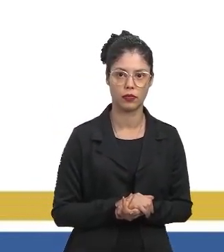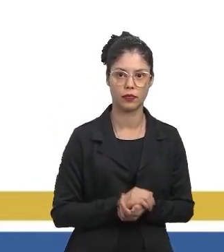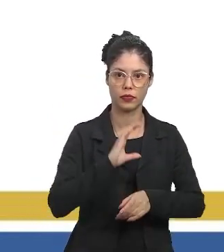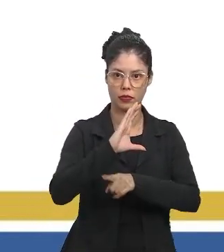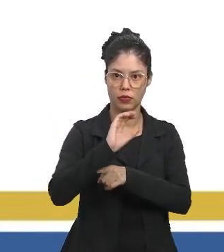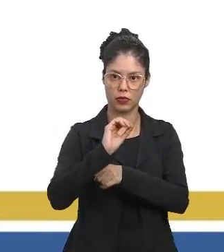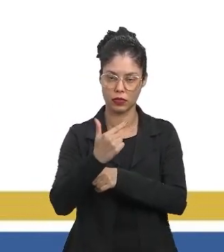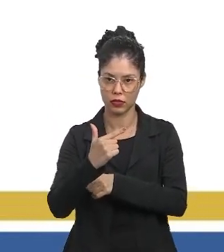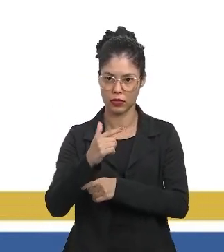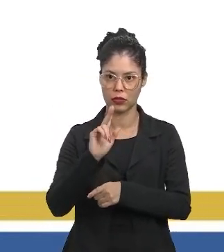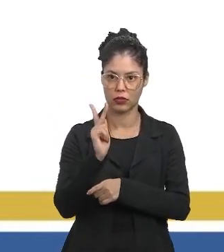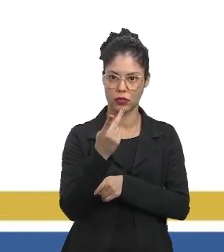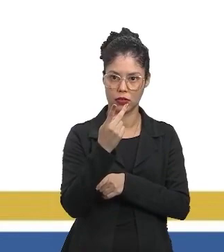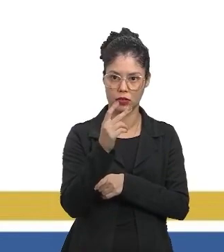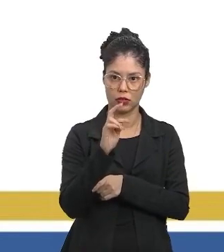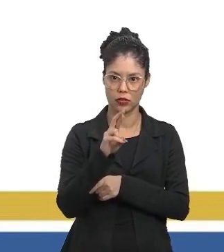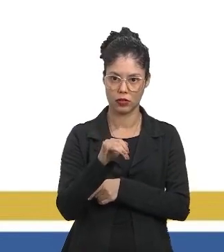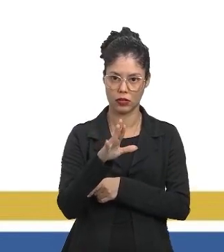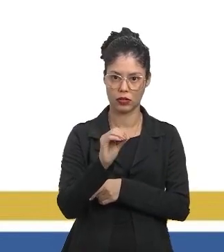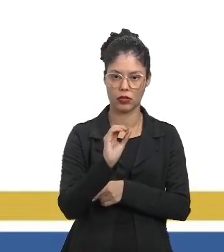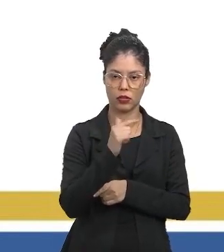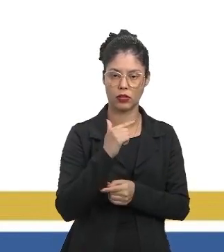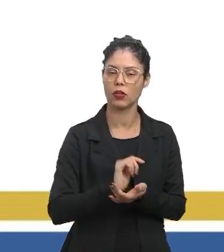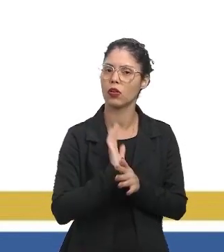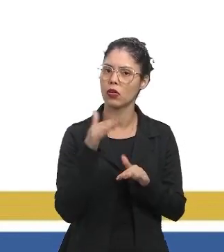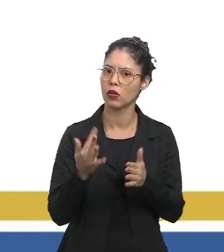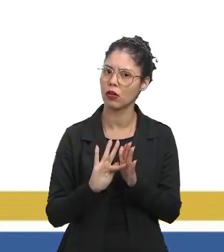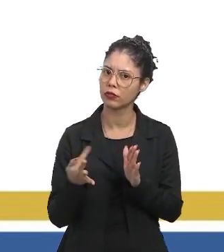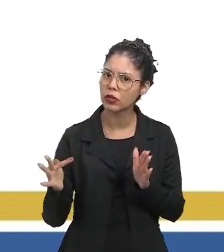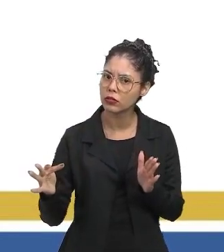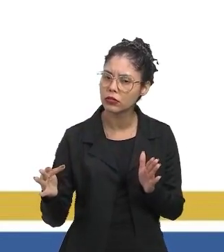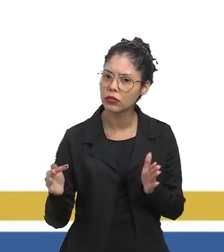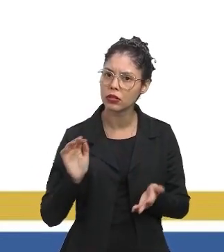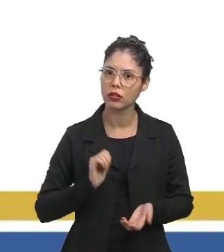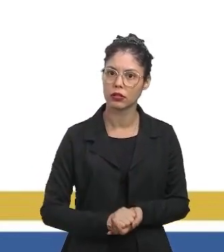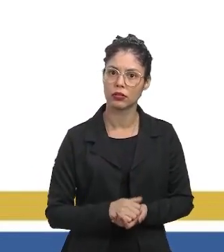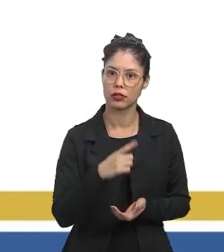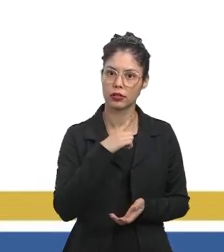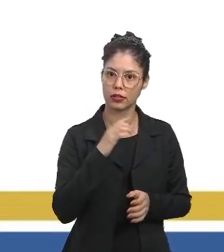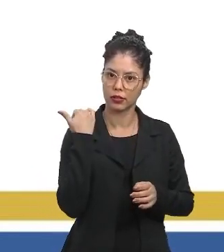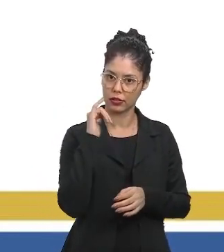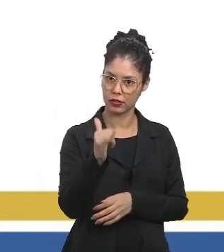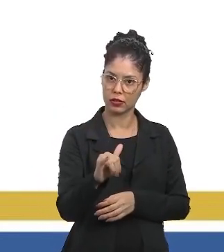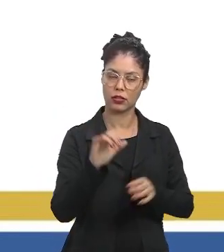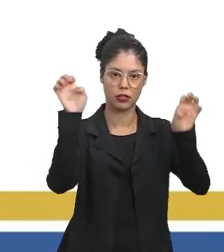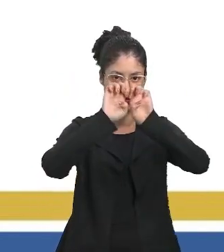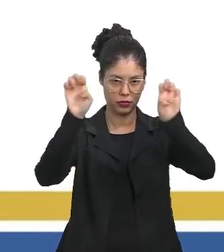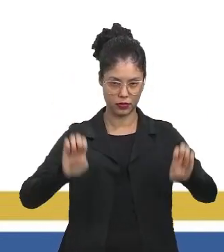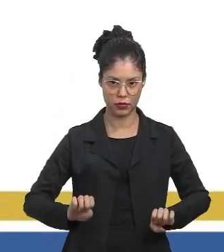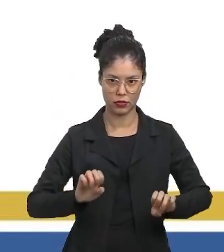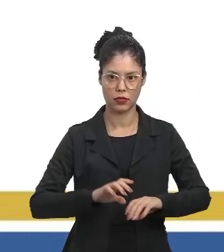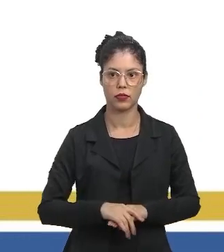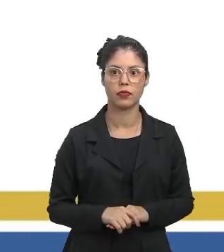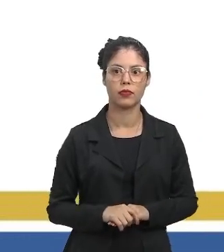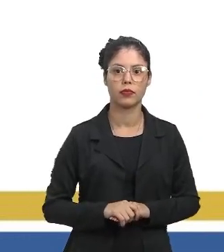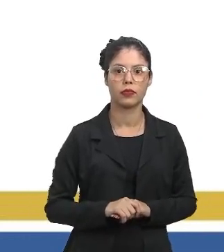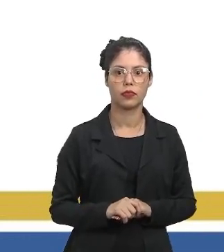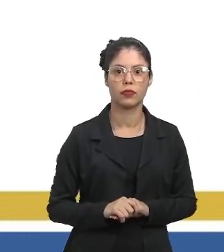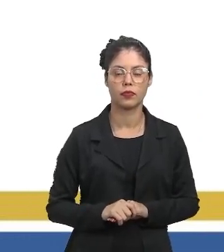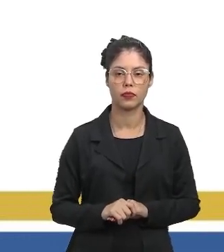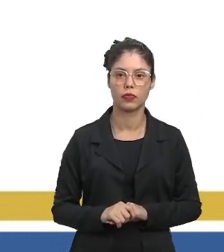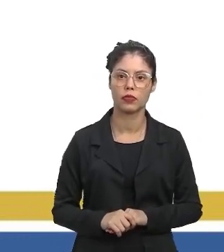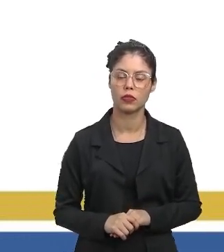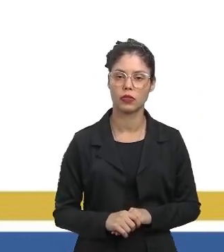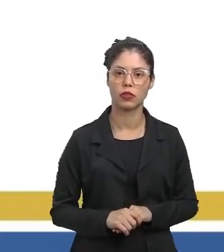carbono, hidrogênio e oxigênio. Qual a função dos carboidratos? Ela tem função energética. O energético, aquele que as